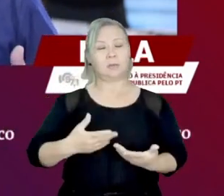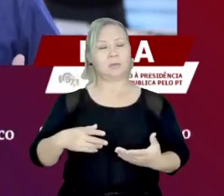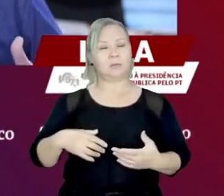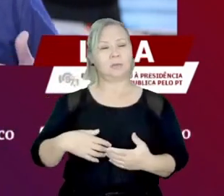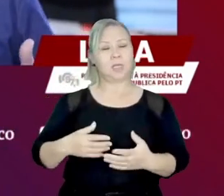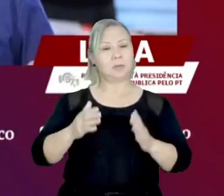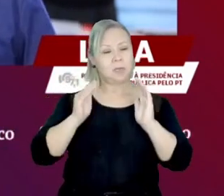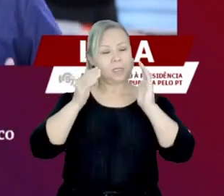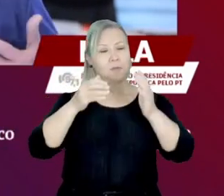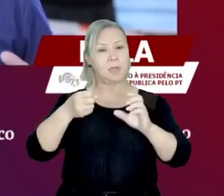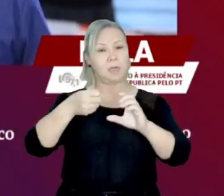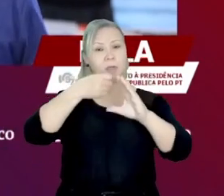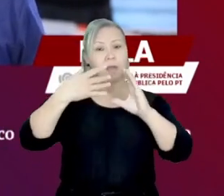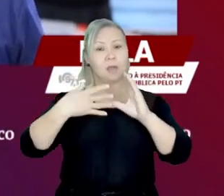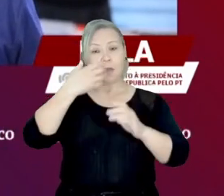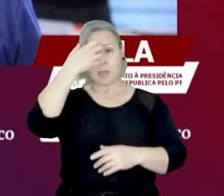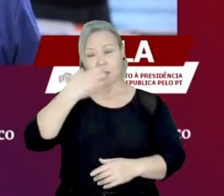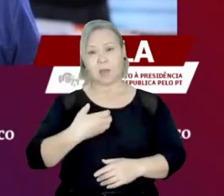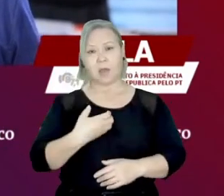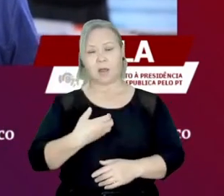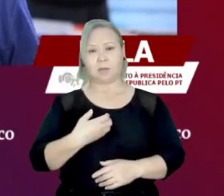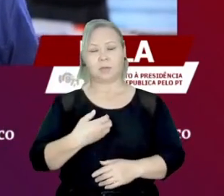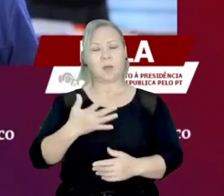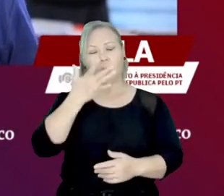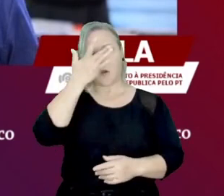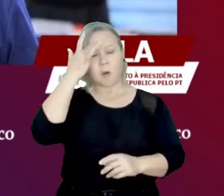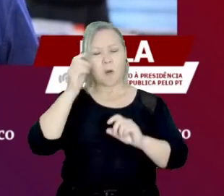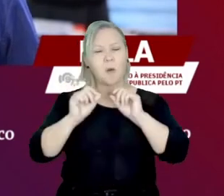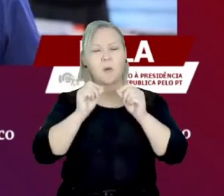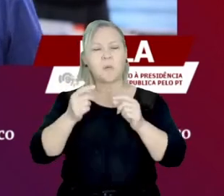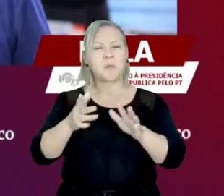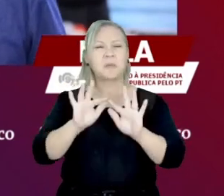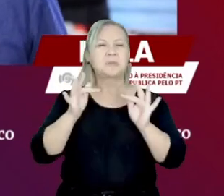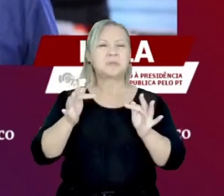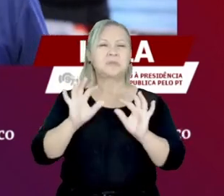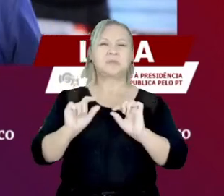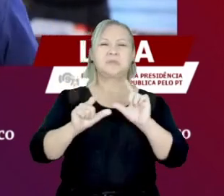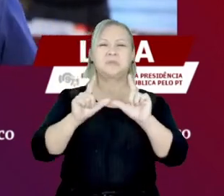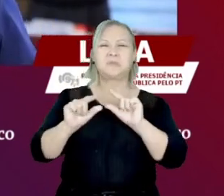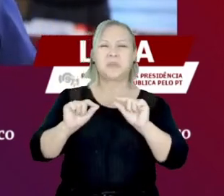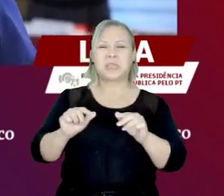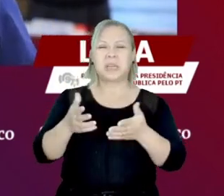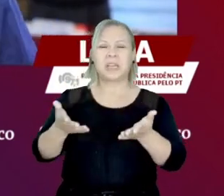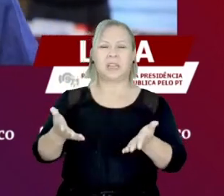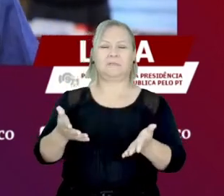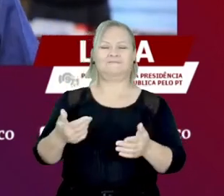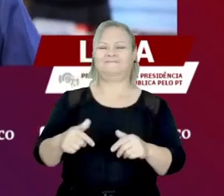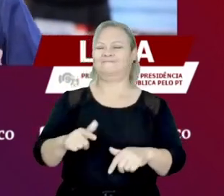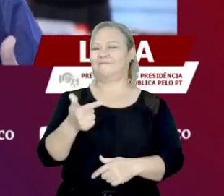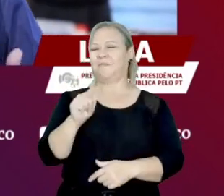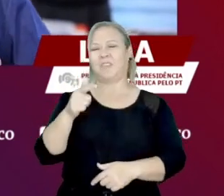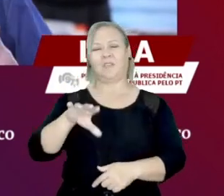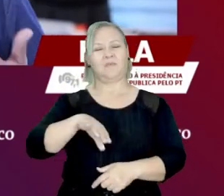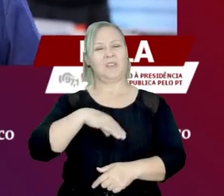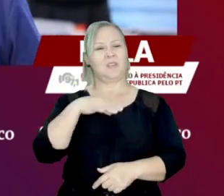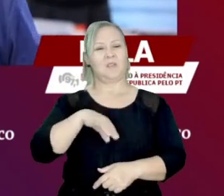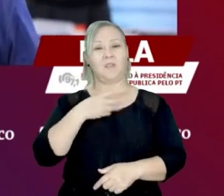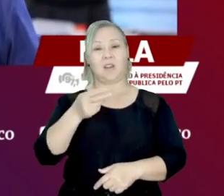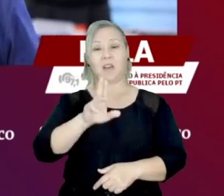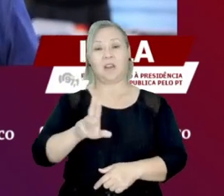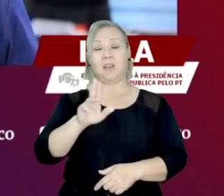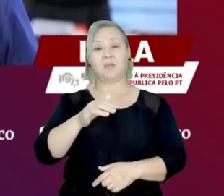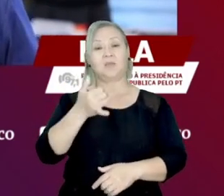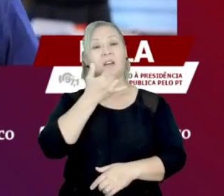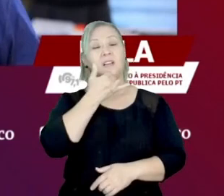eu sei que o PT fez muita coisa boa na cidade que ele governou, o PT precisa voltar a ser grande. E para ser grande, a gente tem que conversar com o